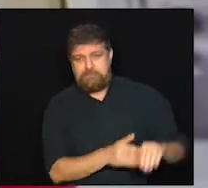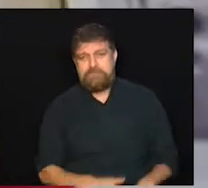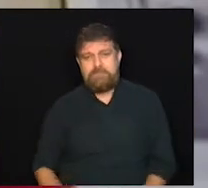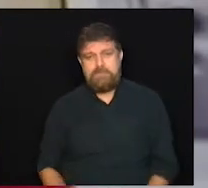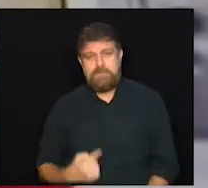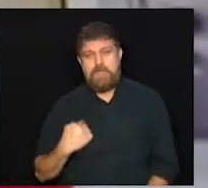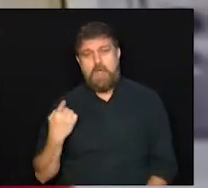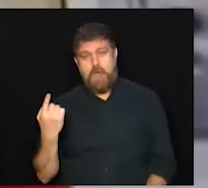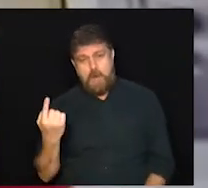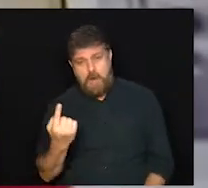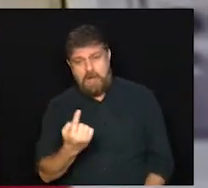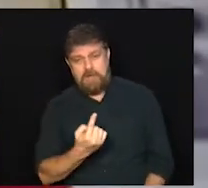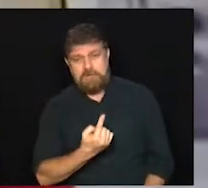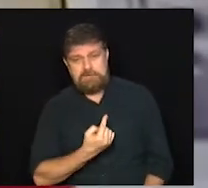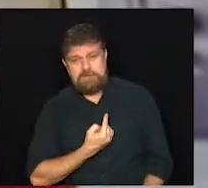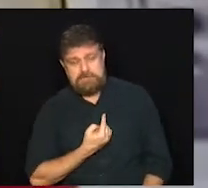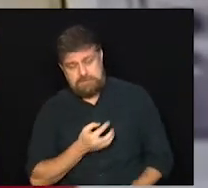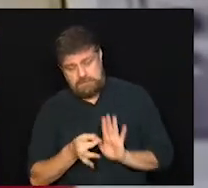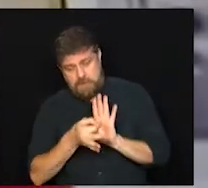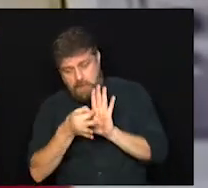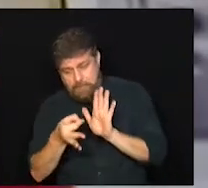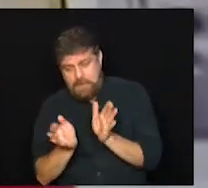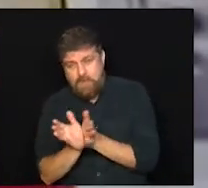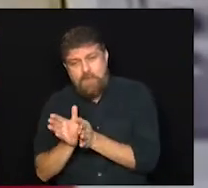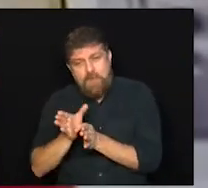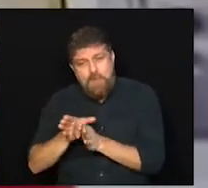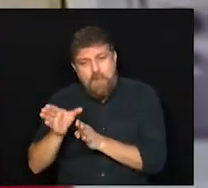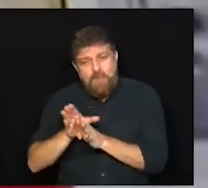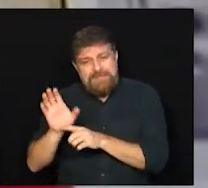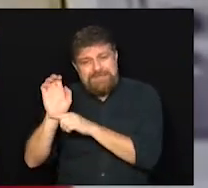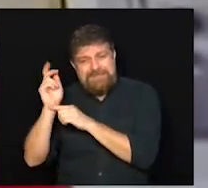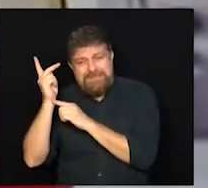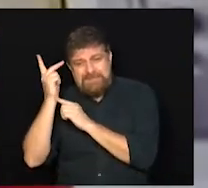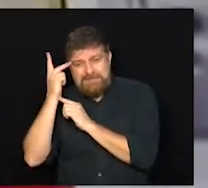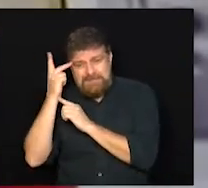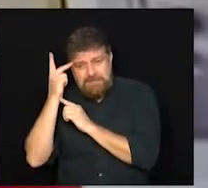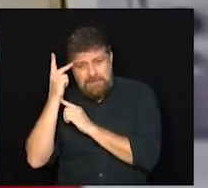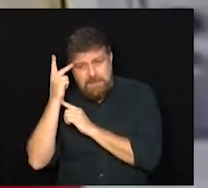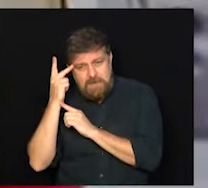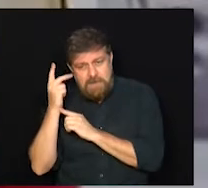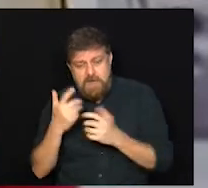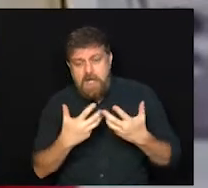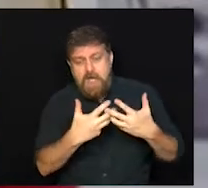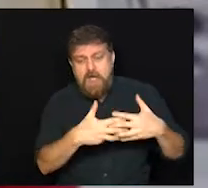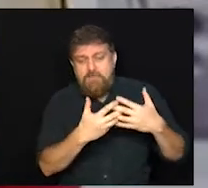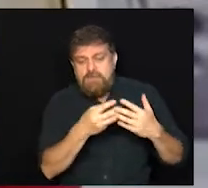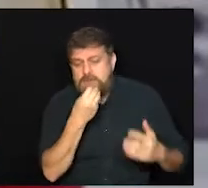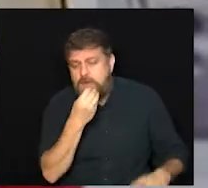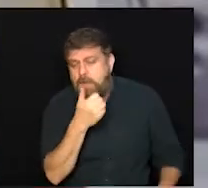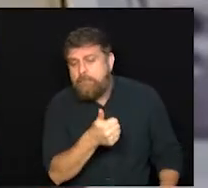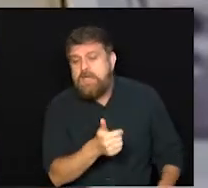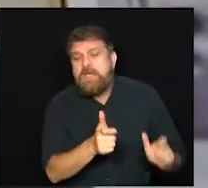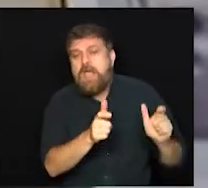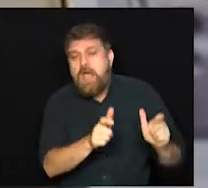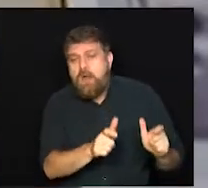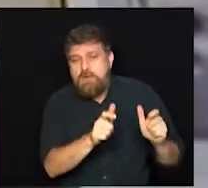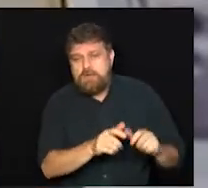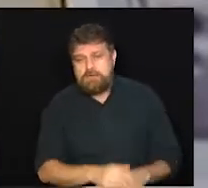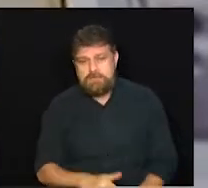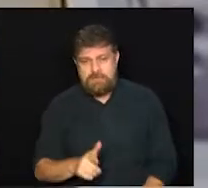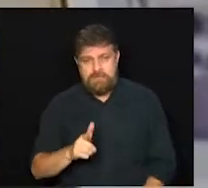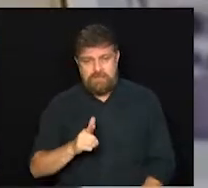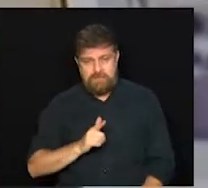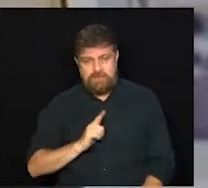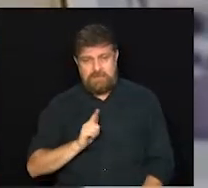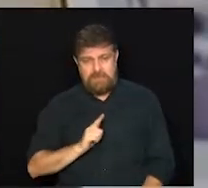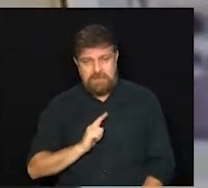nós vemos é que onde é que as coisas funcionam bem? As coisas funcionam bem quanto mais